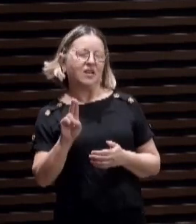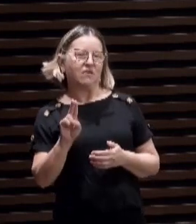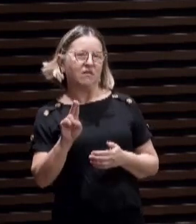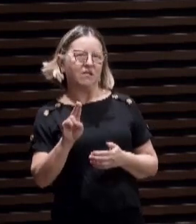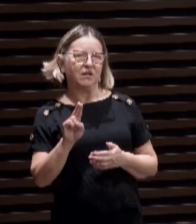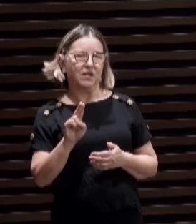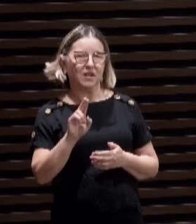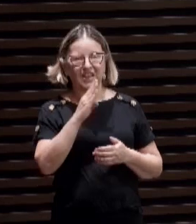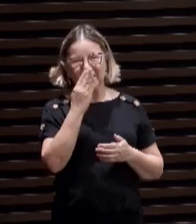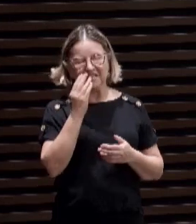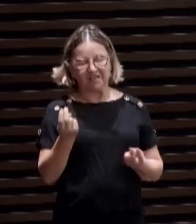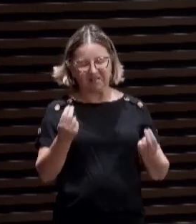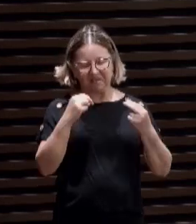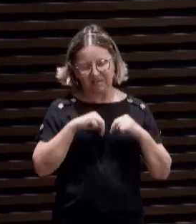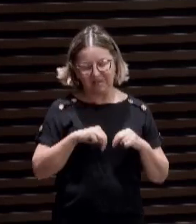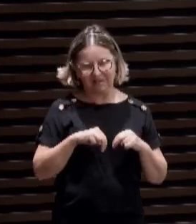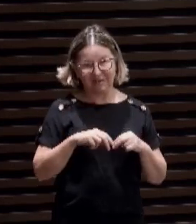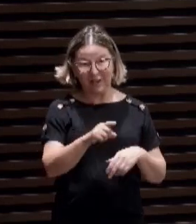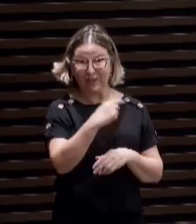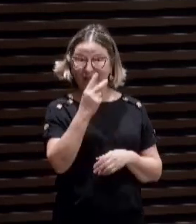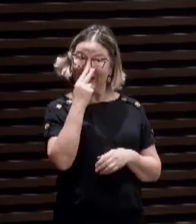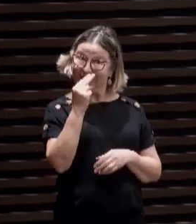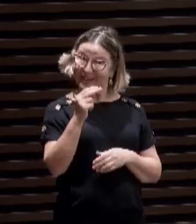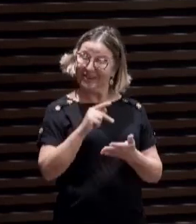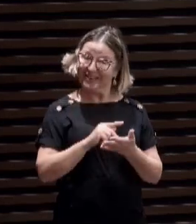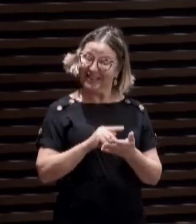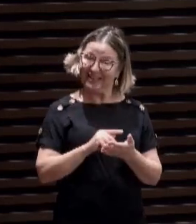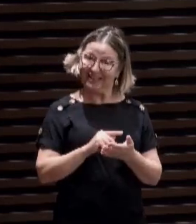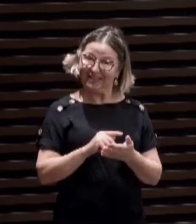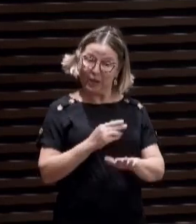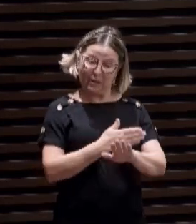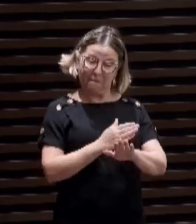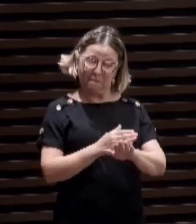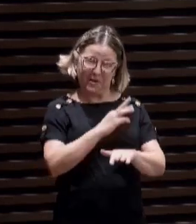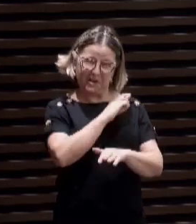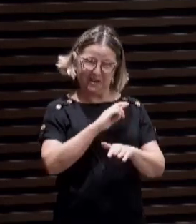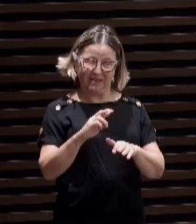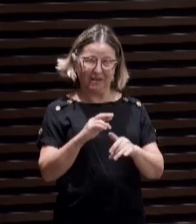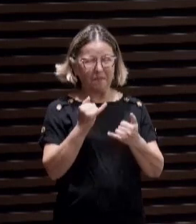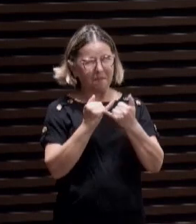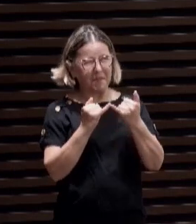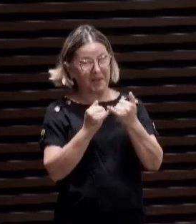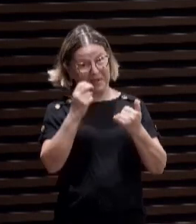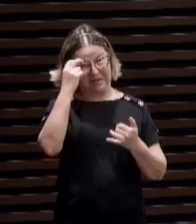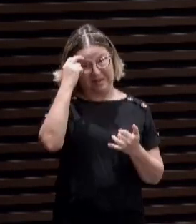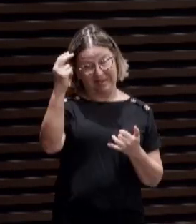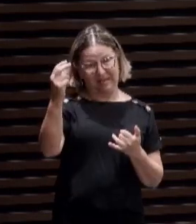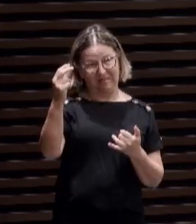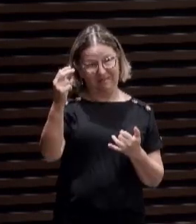se supõem ser verdadeira, práticas religiosas que têm aparência de sabedoria e ao mesmo